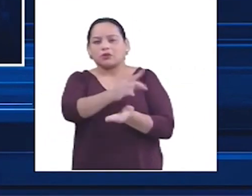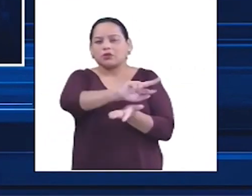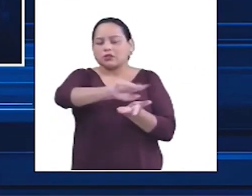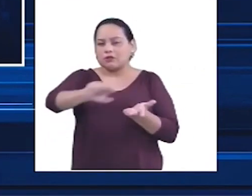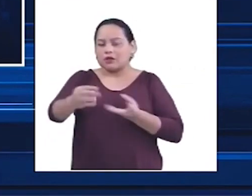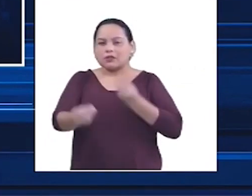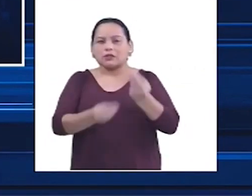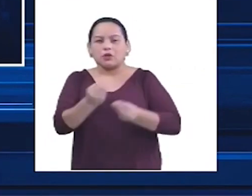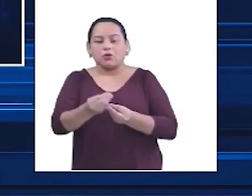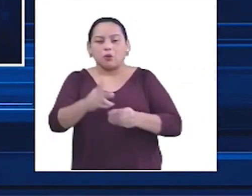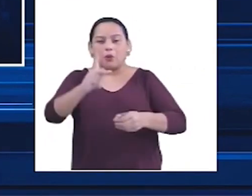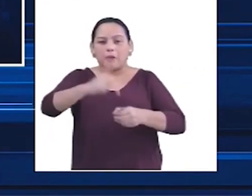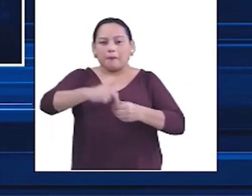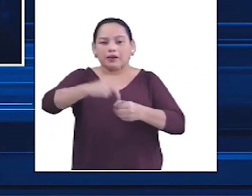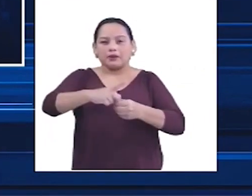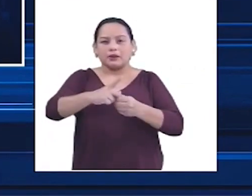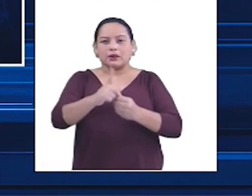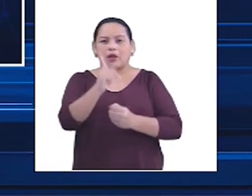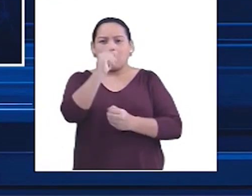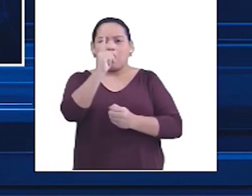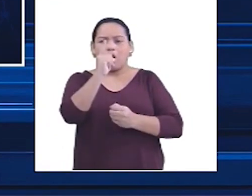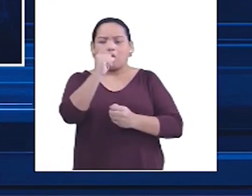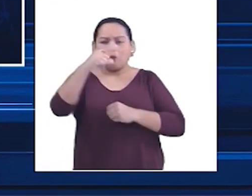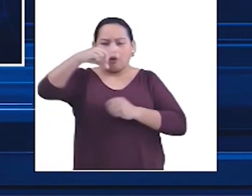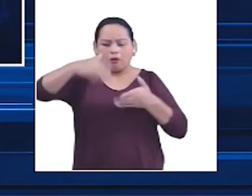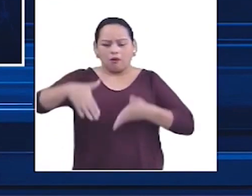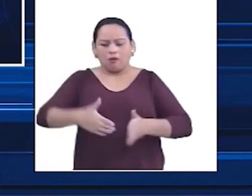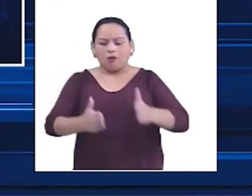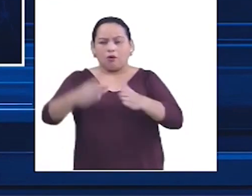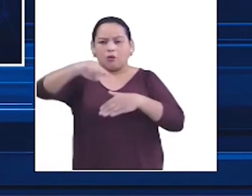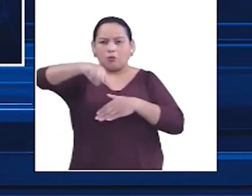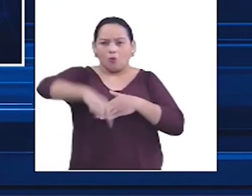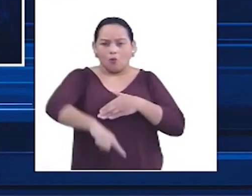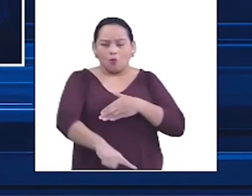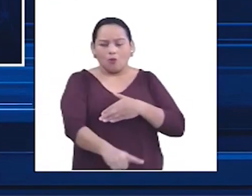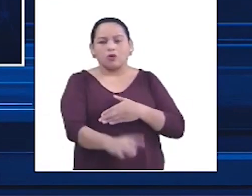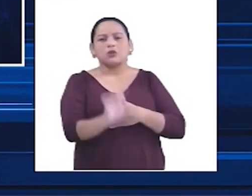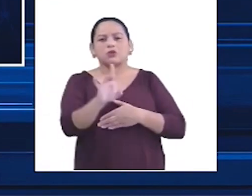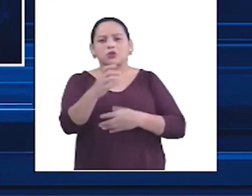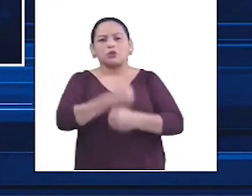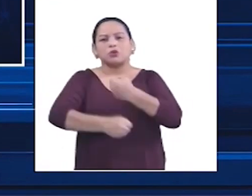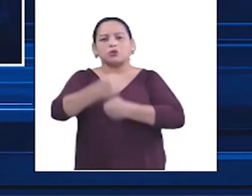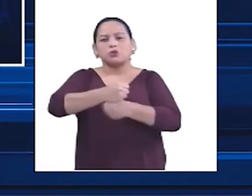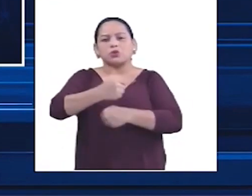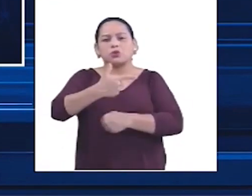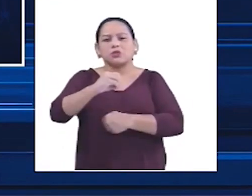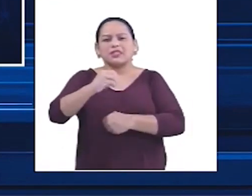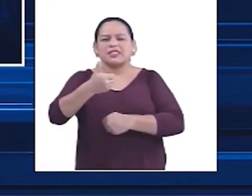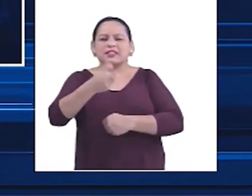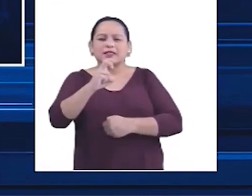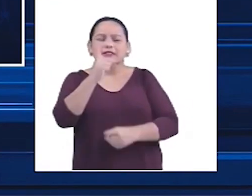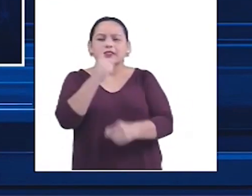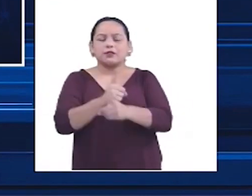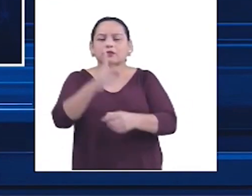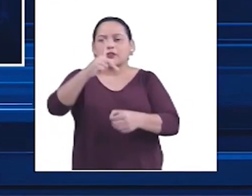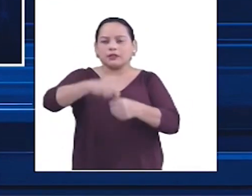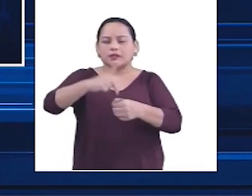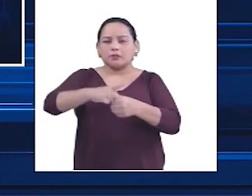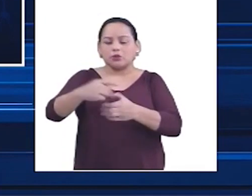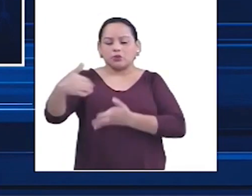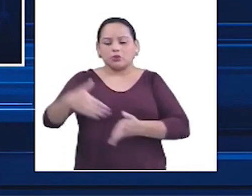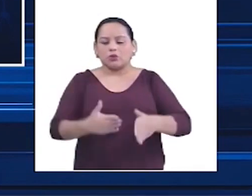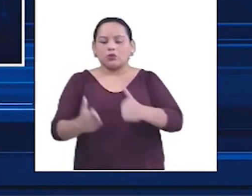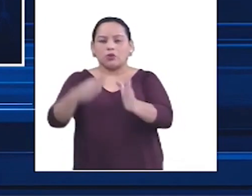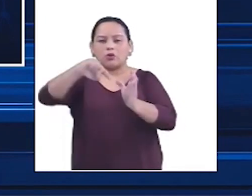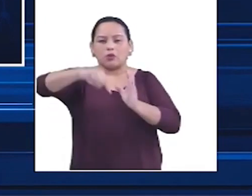muitas descobertas aí de petróleo em águas profundas. Então, somente em 2015 se achou petróleo aí em águas profundas